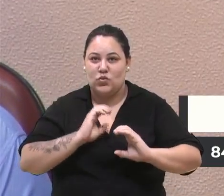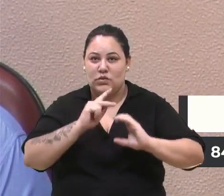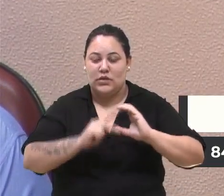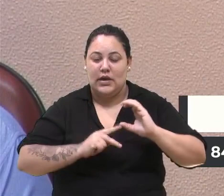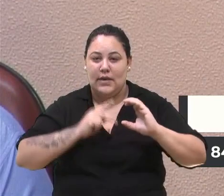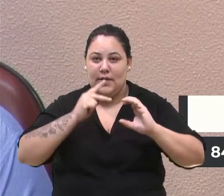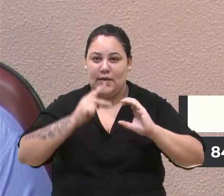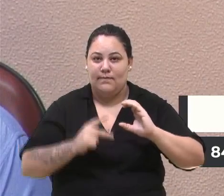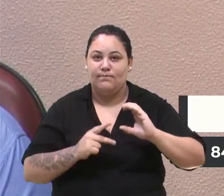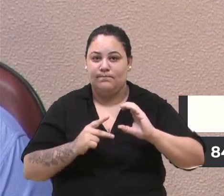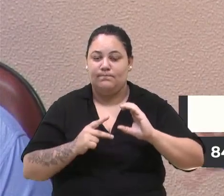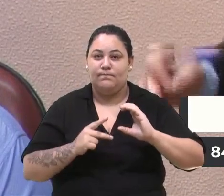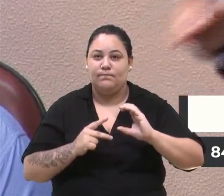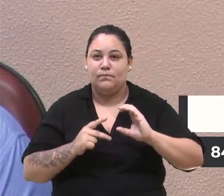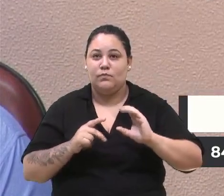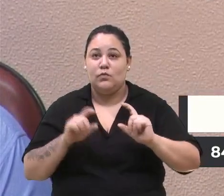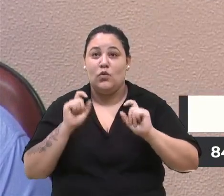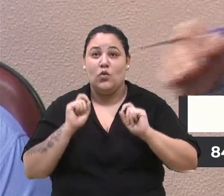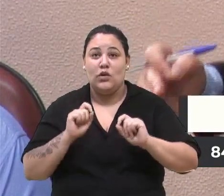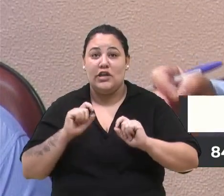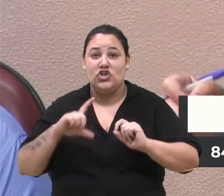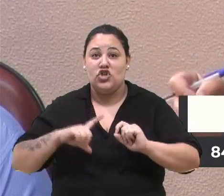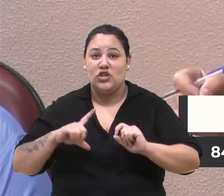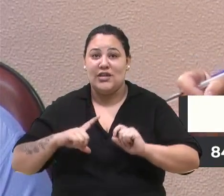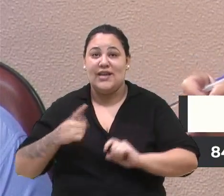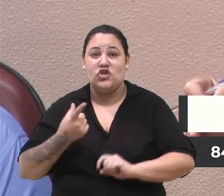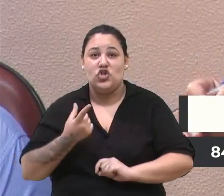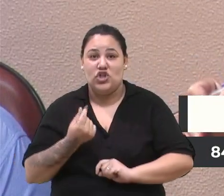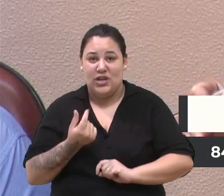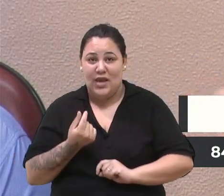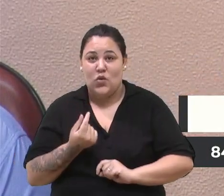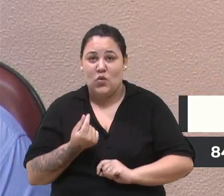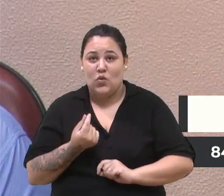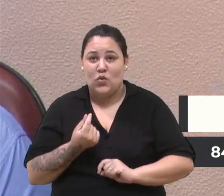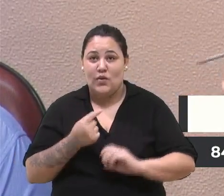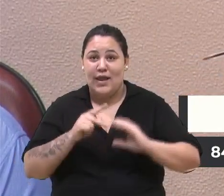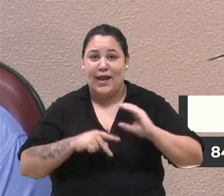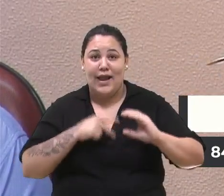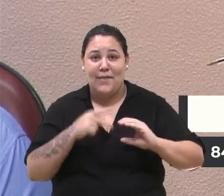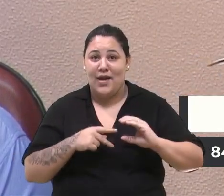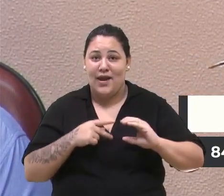o que tinha de dinheiro na casa, foi gasto,